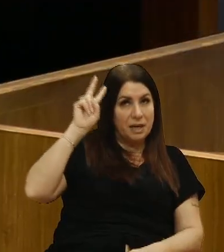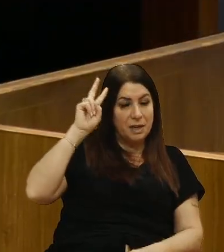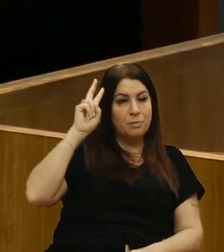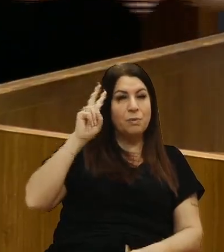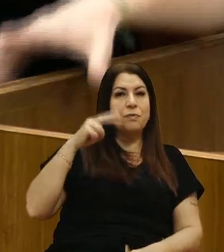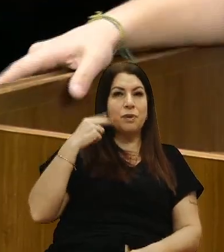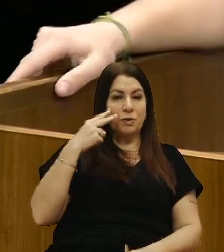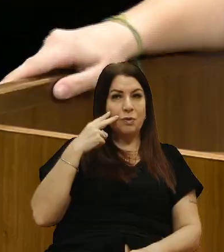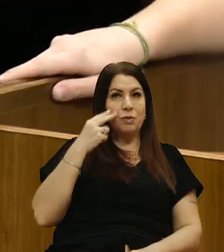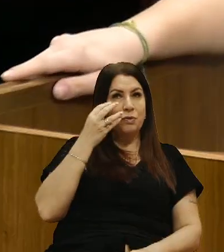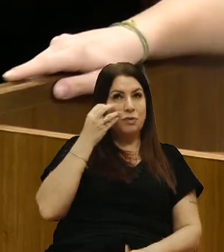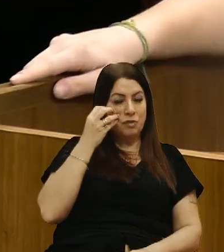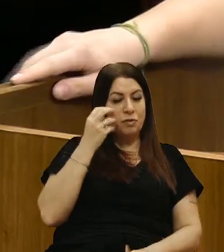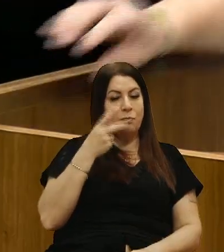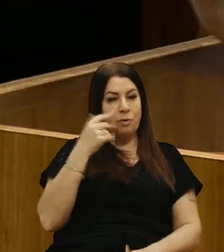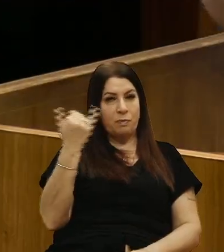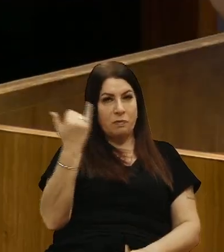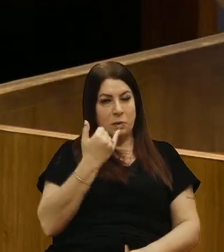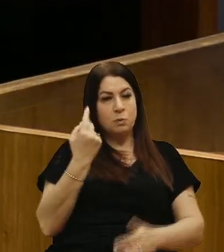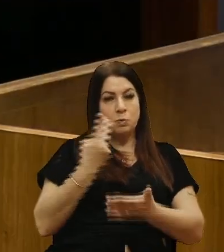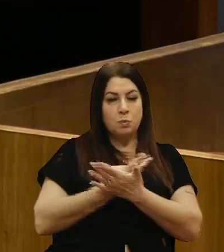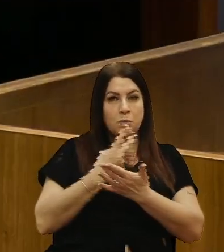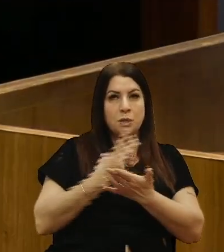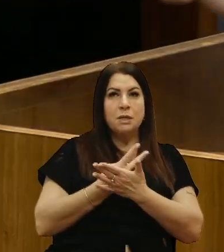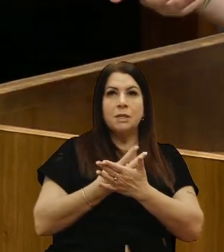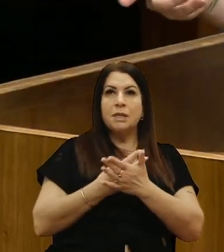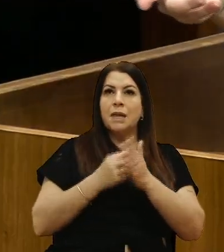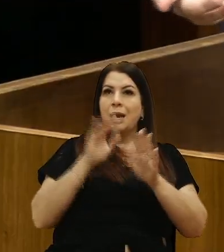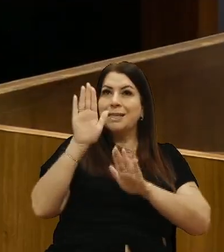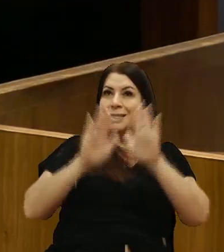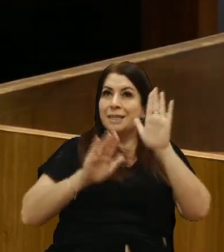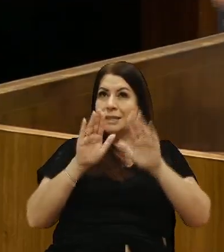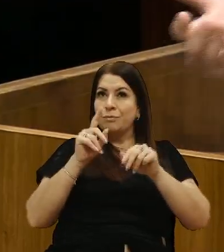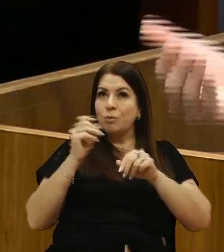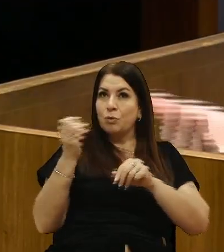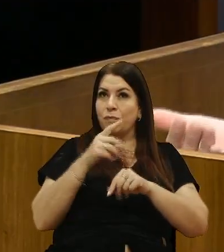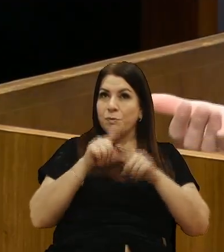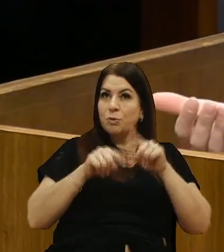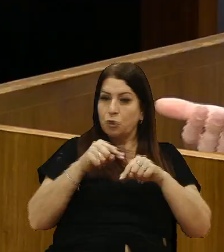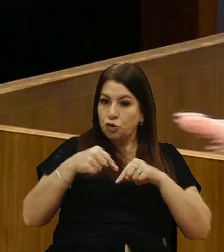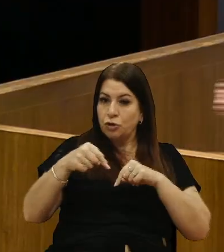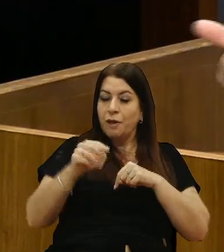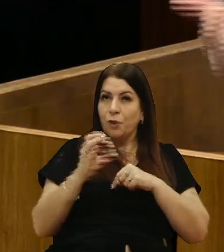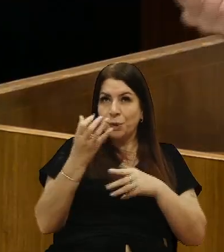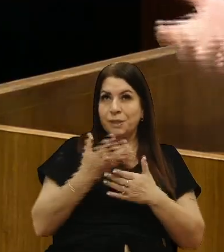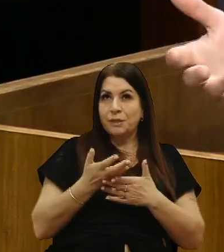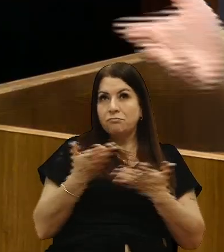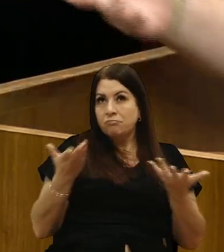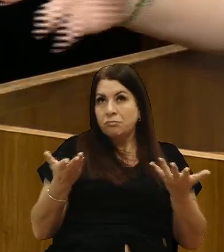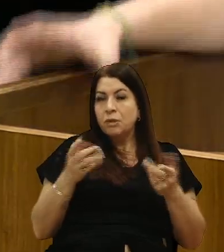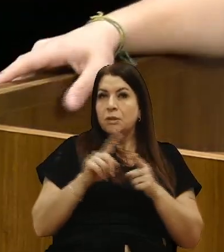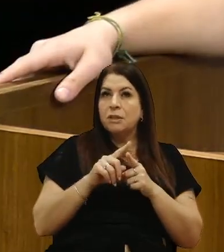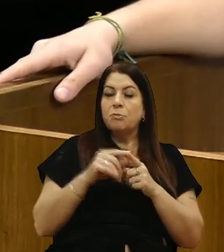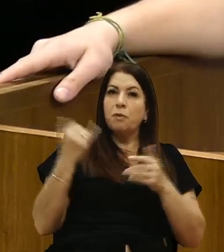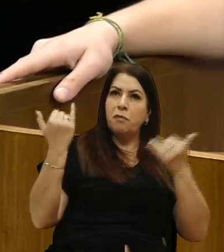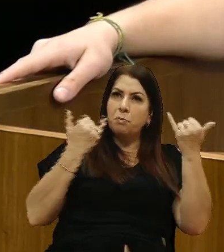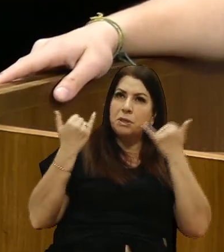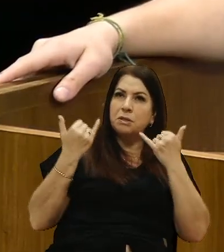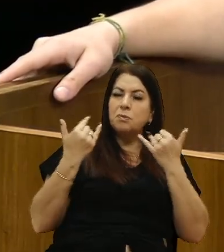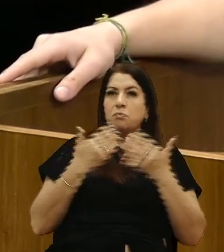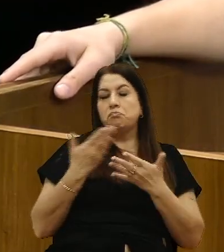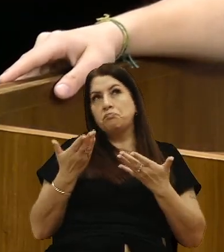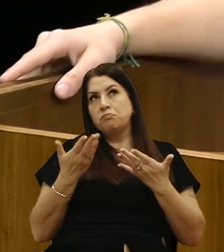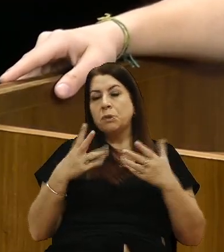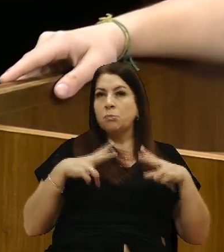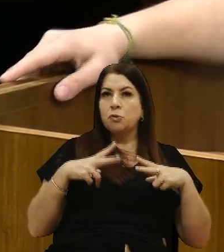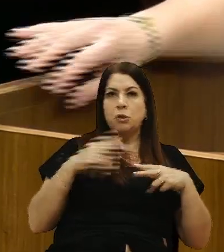Jack, o senhor pode me corrigir se eu estiver errada, que a licitação para novos materiais já estava em andamento. Portanto, foi uma informação que particularmente